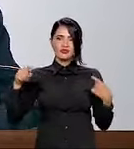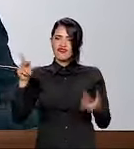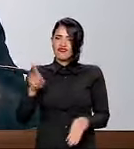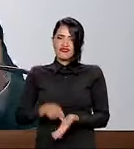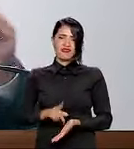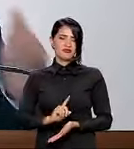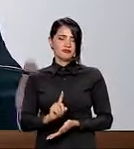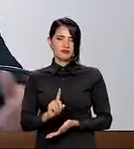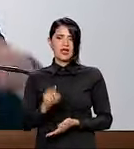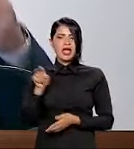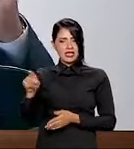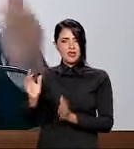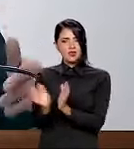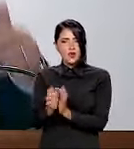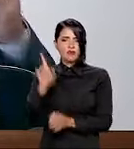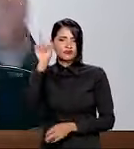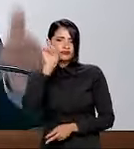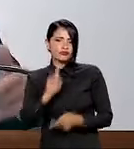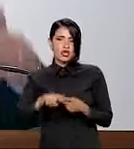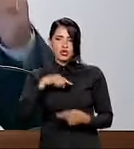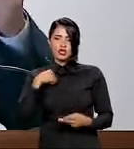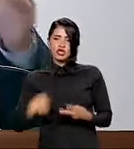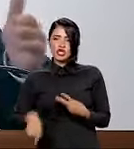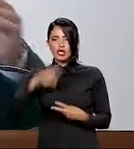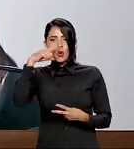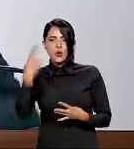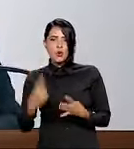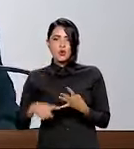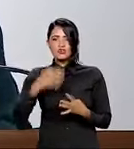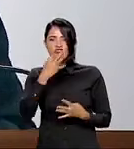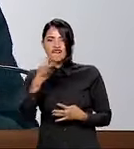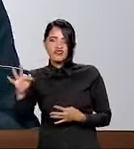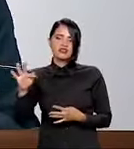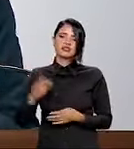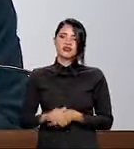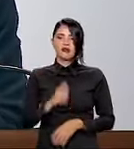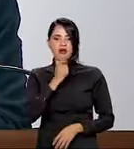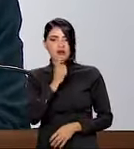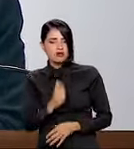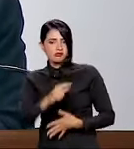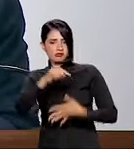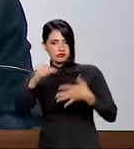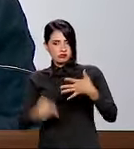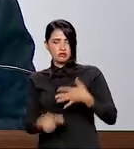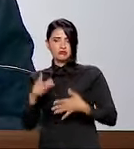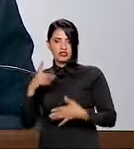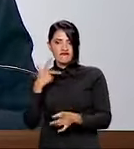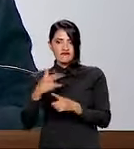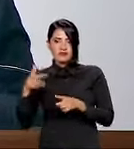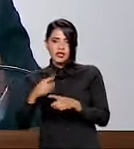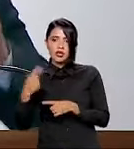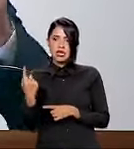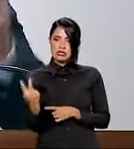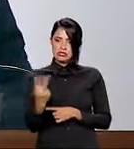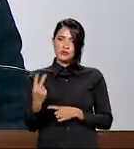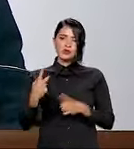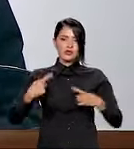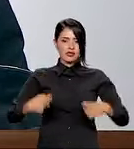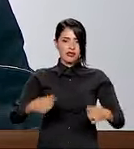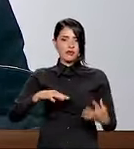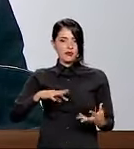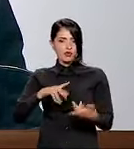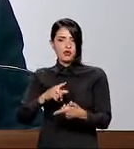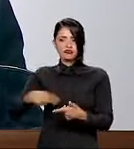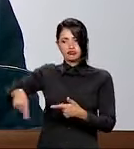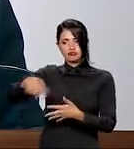grupo, Estados Unidos, China, Rússia, França e Inglaterra, que ganharam a Segunda Guerra Mundial, então